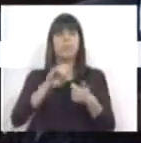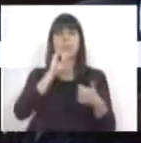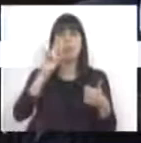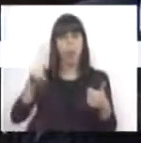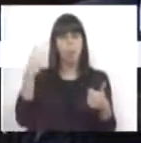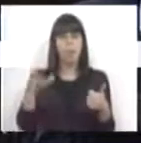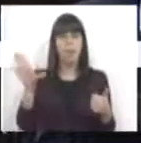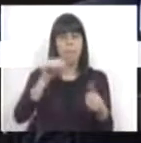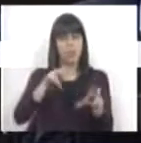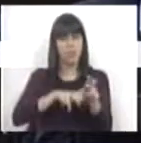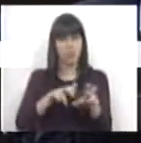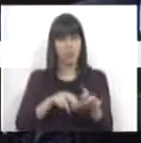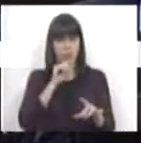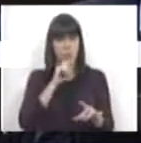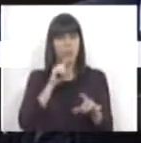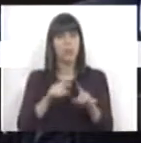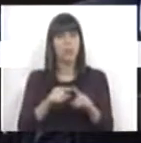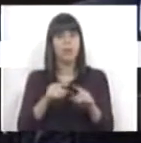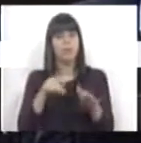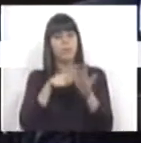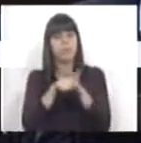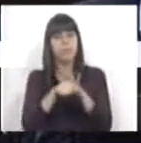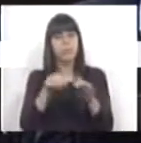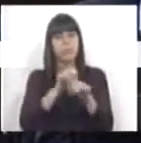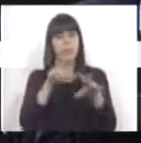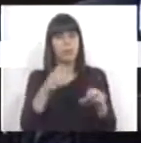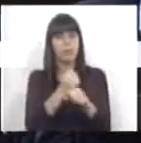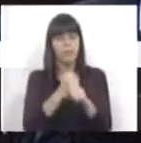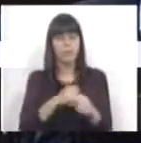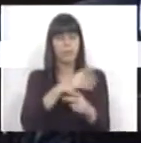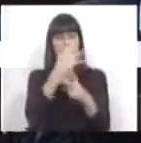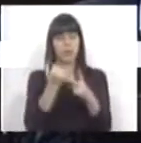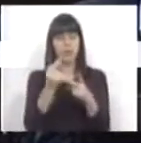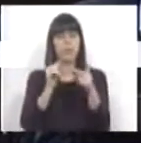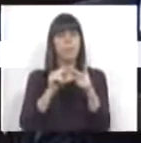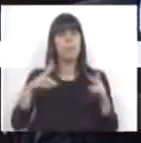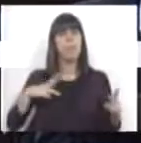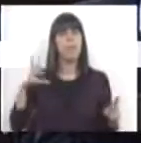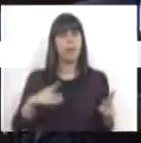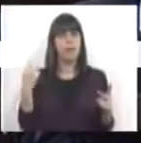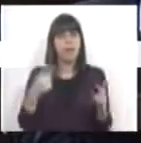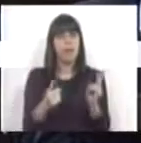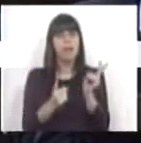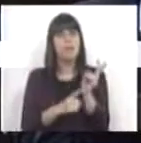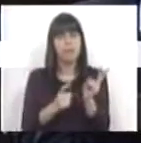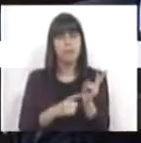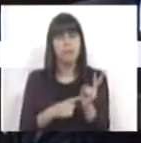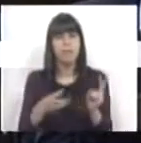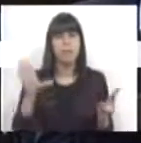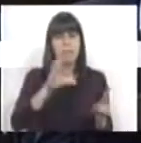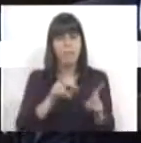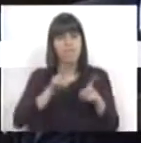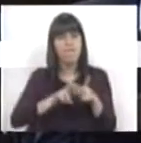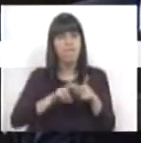Poderia haver mais vagas para internato médico? 2. Portugal tem necessidade de